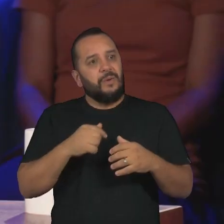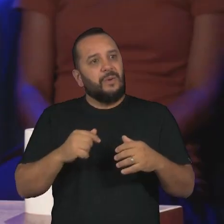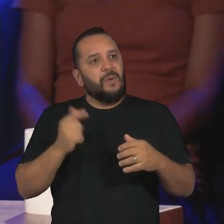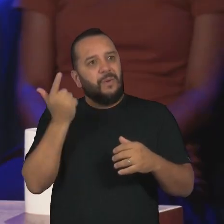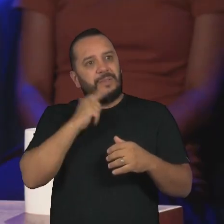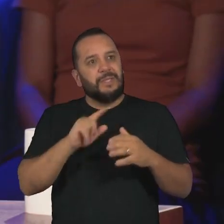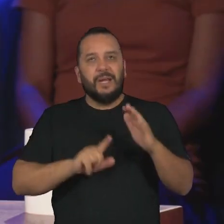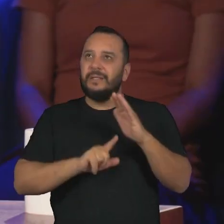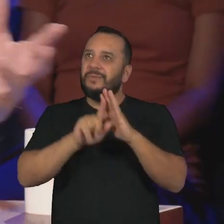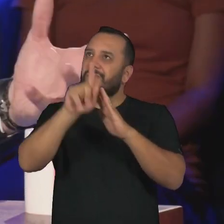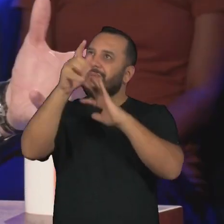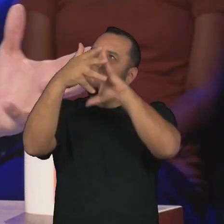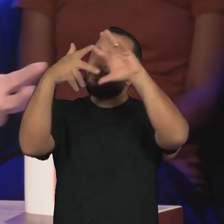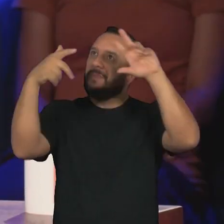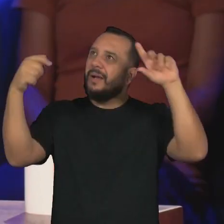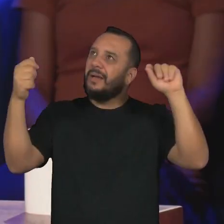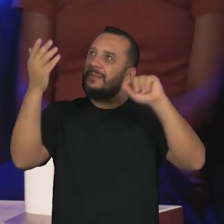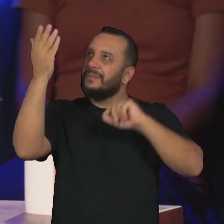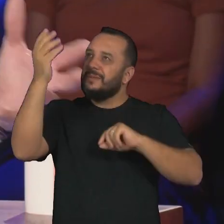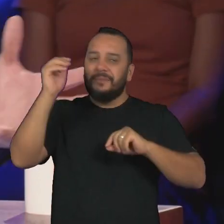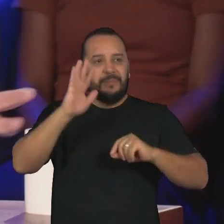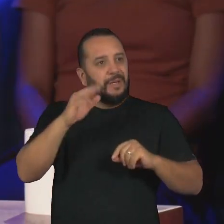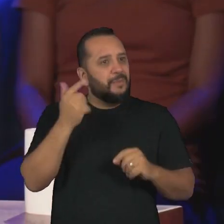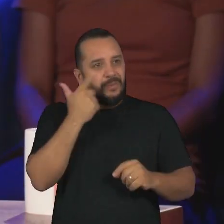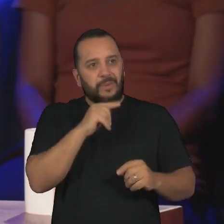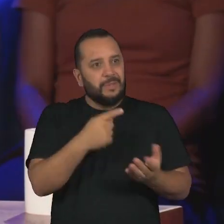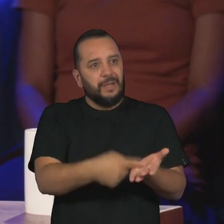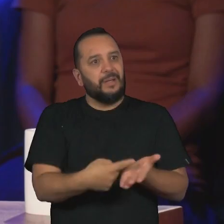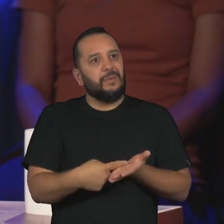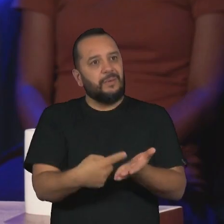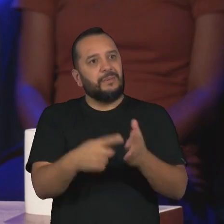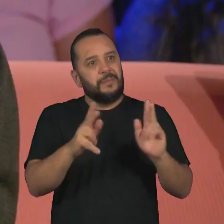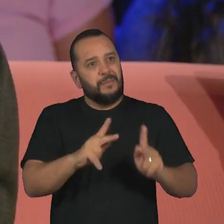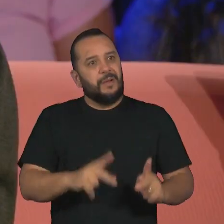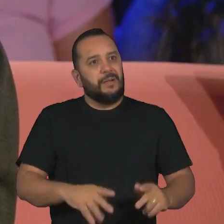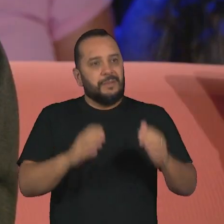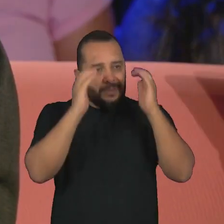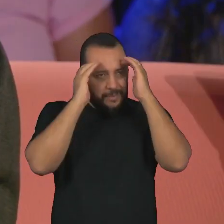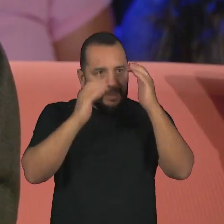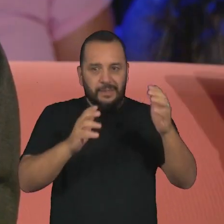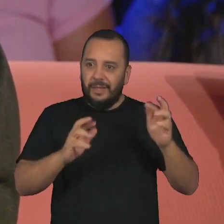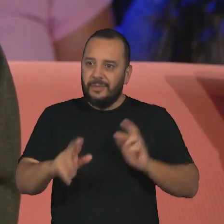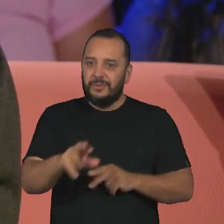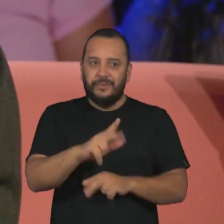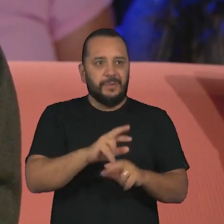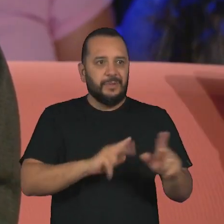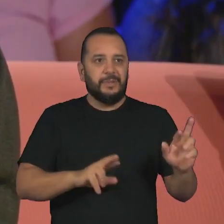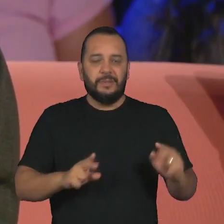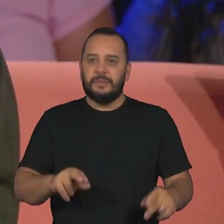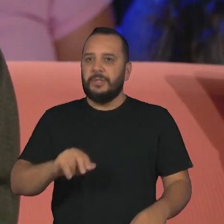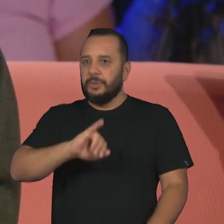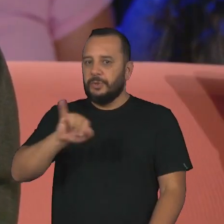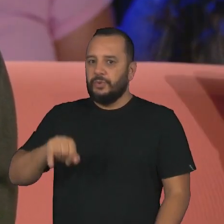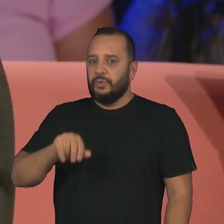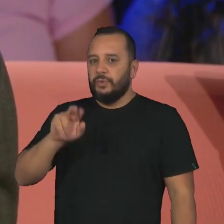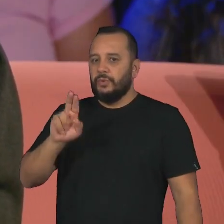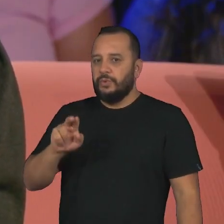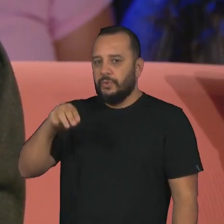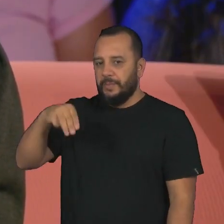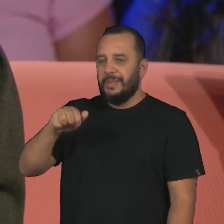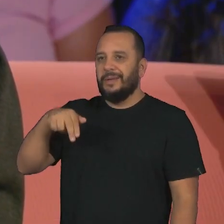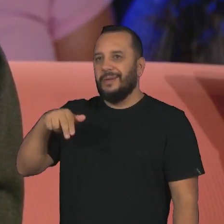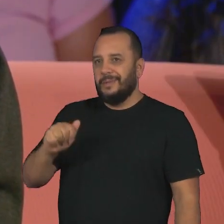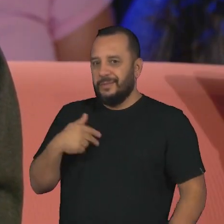consegue estabelecer acordos de paz, de respeito às diferenças, né? A Jumana fala muito isso, né? Que na verdade não há